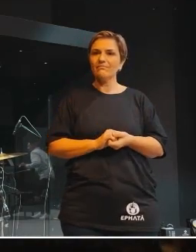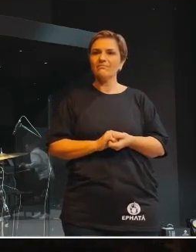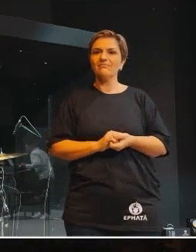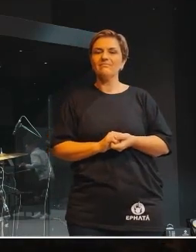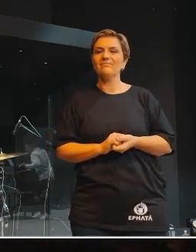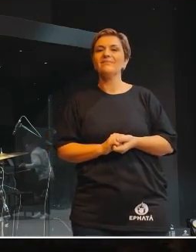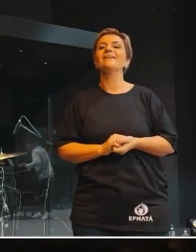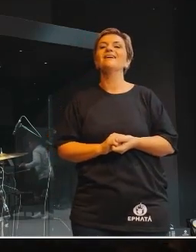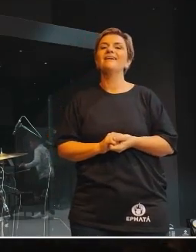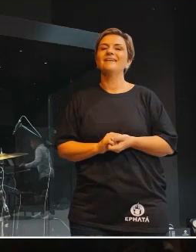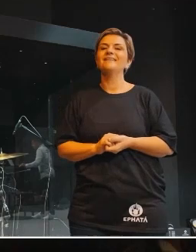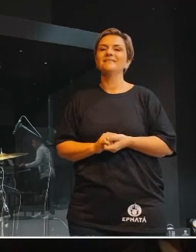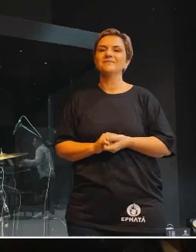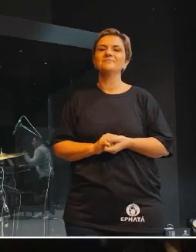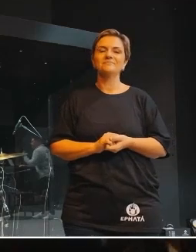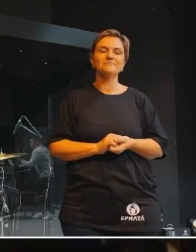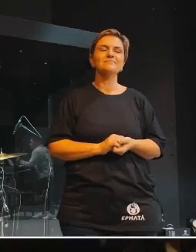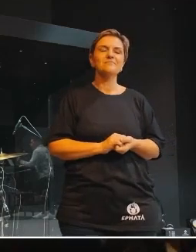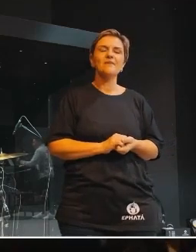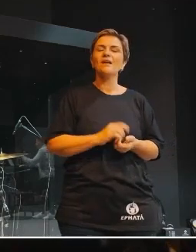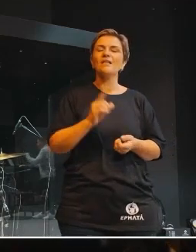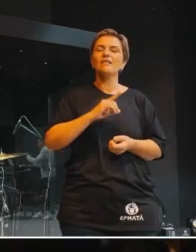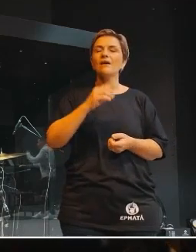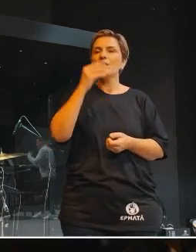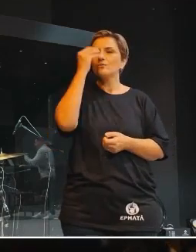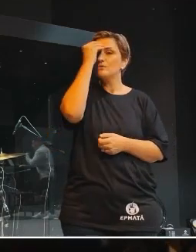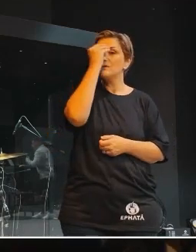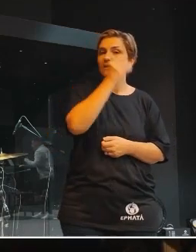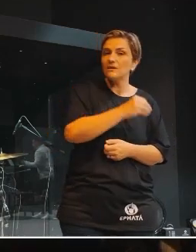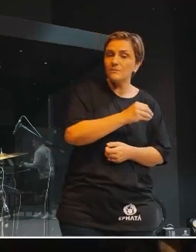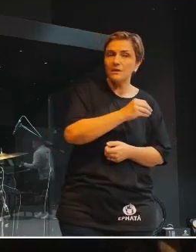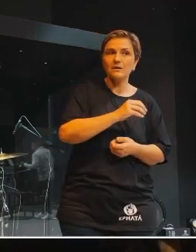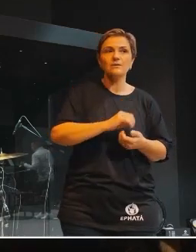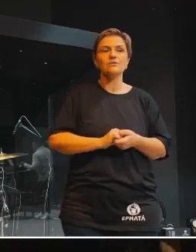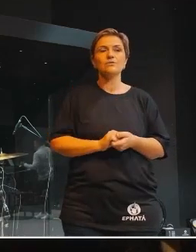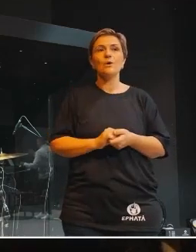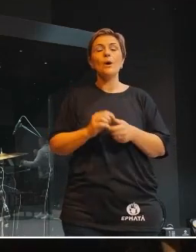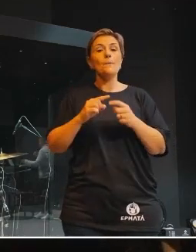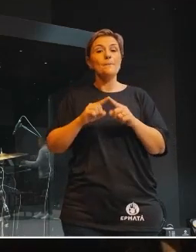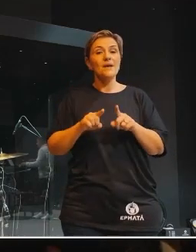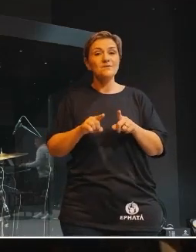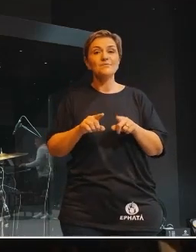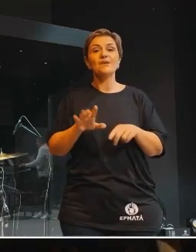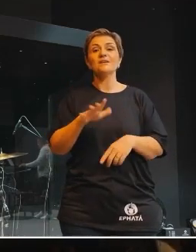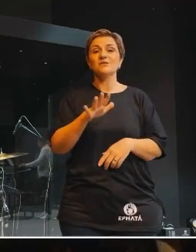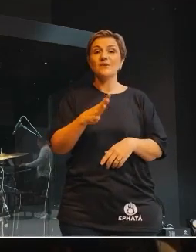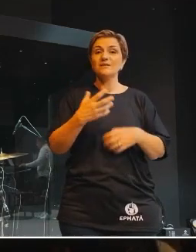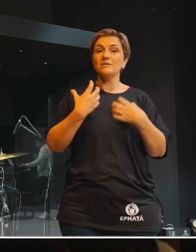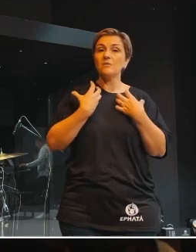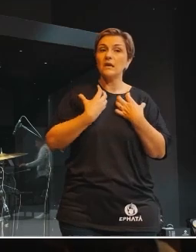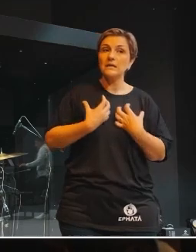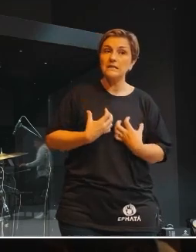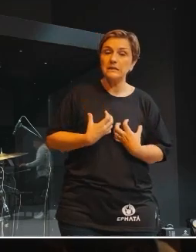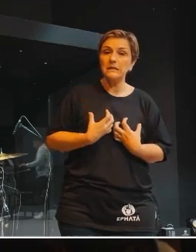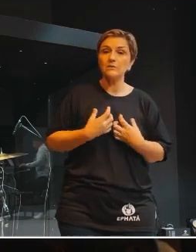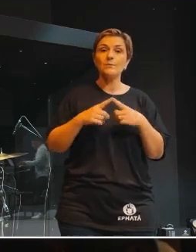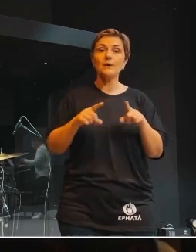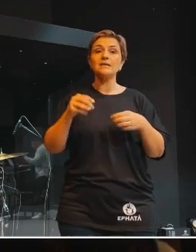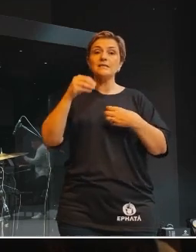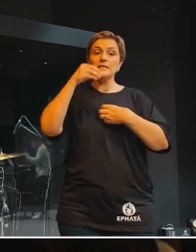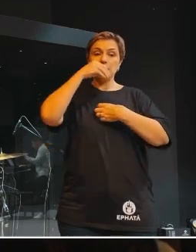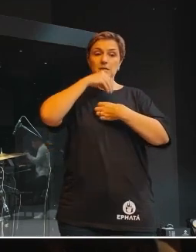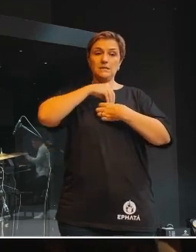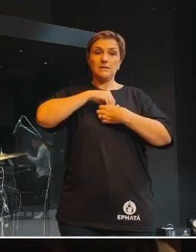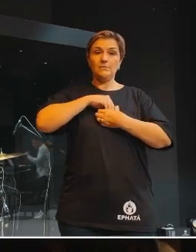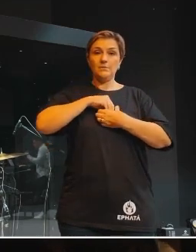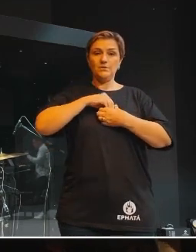não desanimamos, embora exteriormente nos desgastemos, interiormente estamos